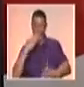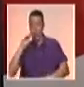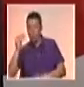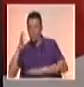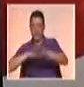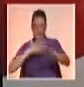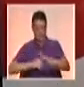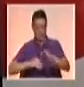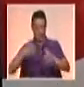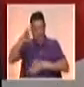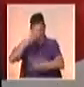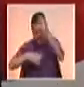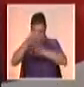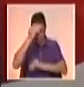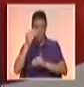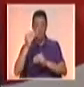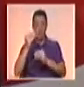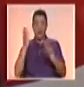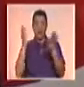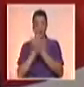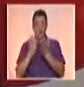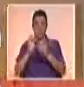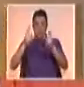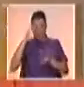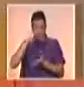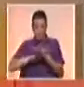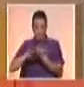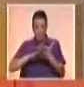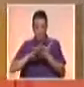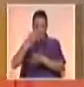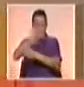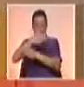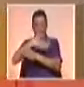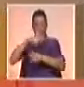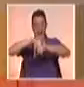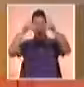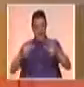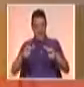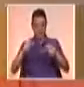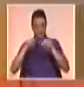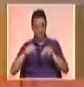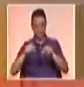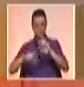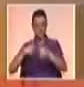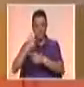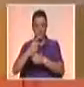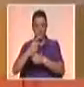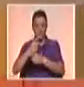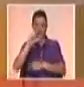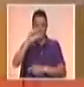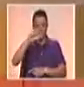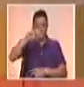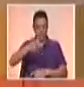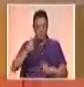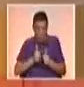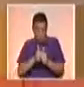quiseram aprender. Aquela escola começou, a Escola Básica da Bandeira em Gaia, começou a ter um domínio da língua gestual para acompanhar